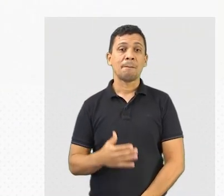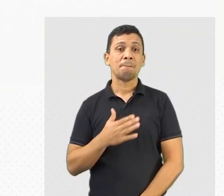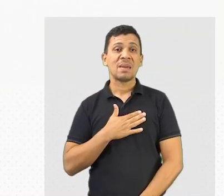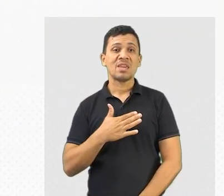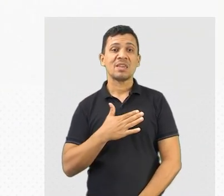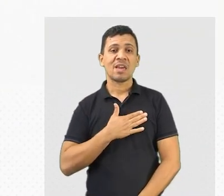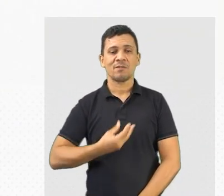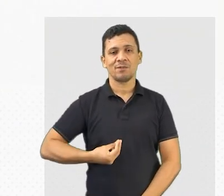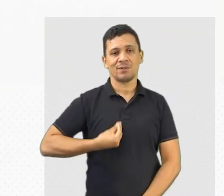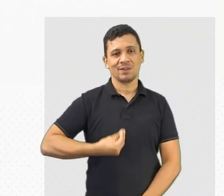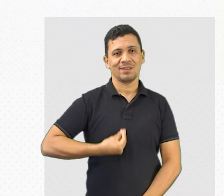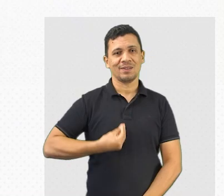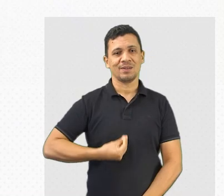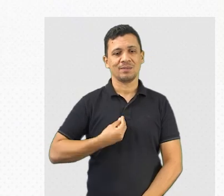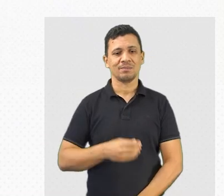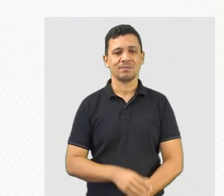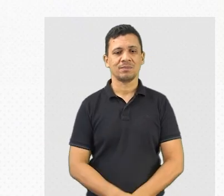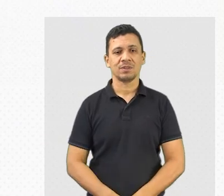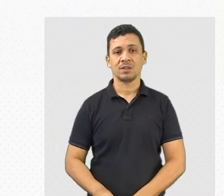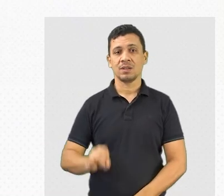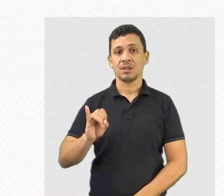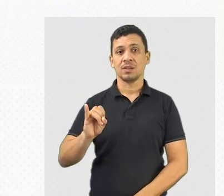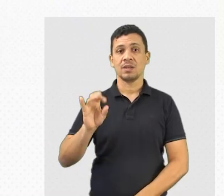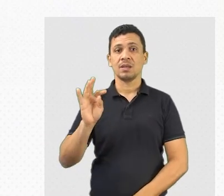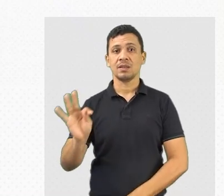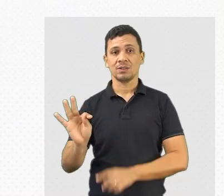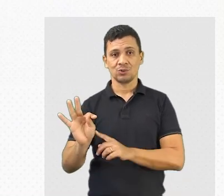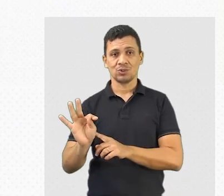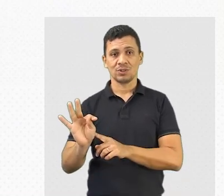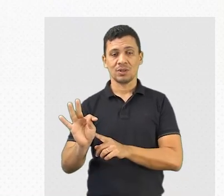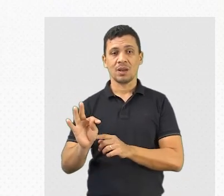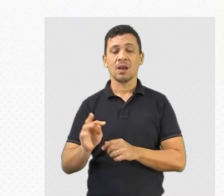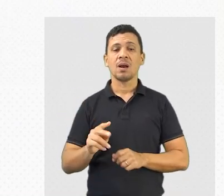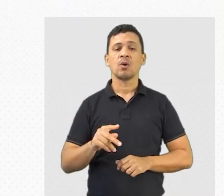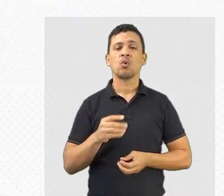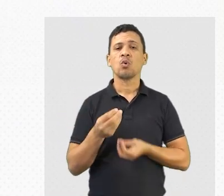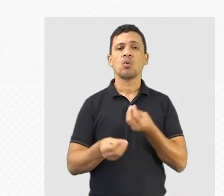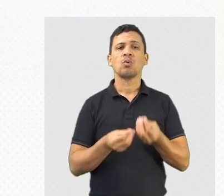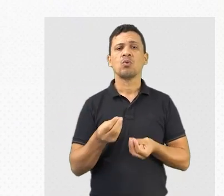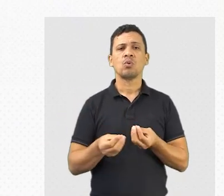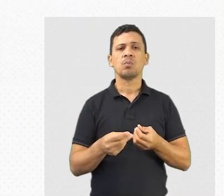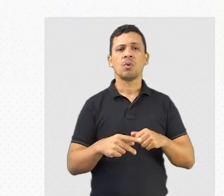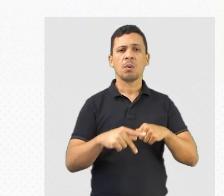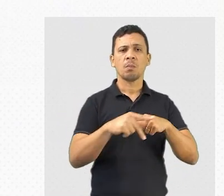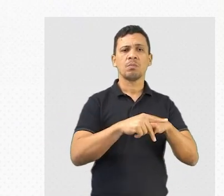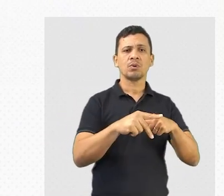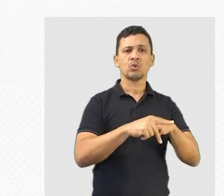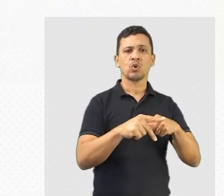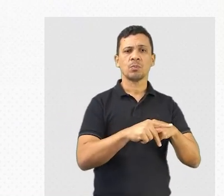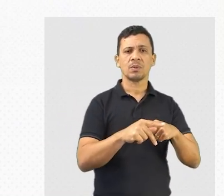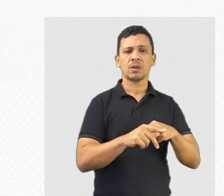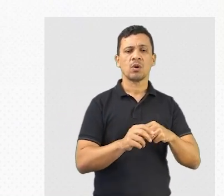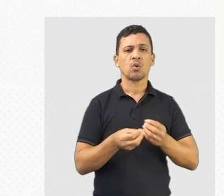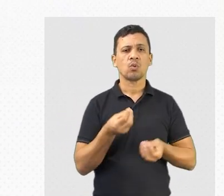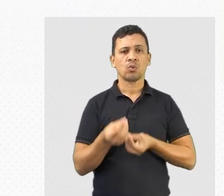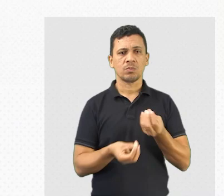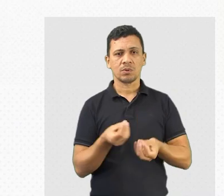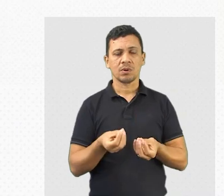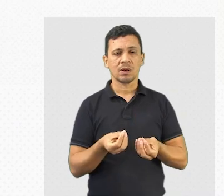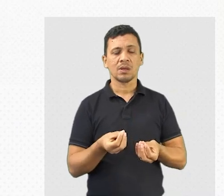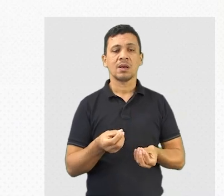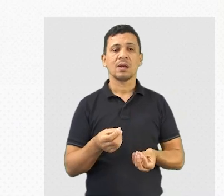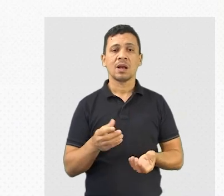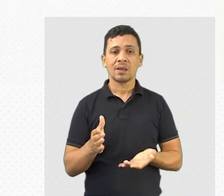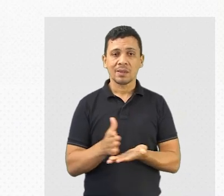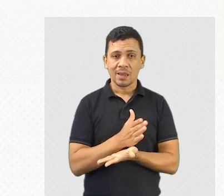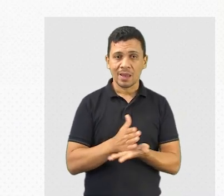a minha vida. O it, em inglês, ele é um pronome que você usa ou de forma neutra ou quando você fala